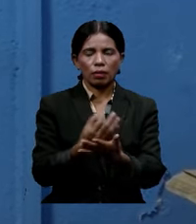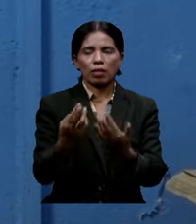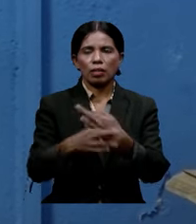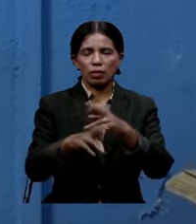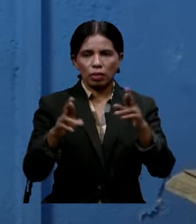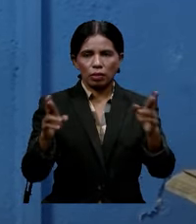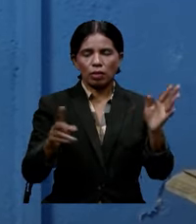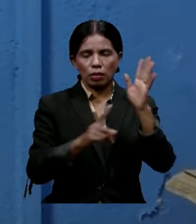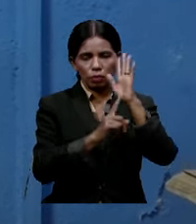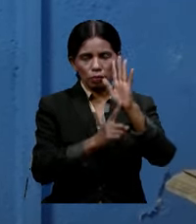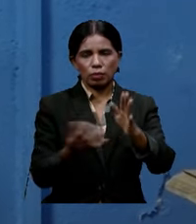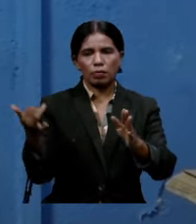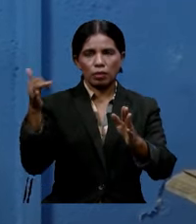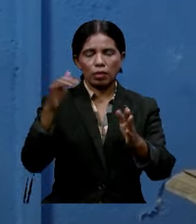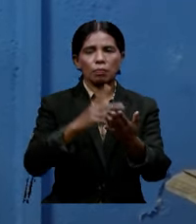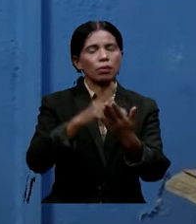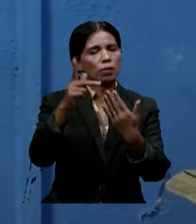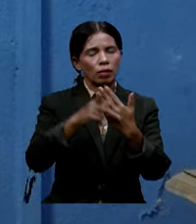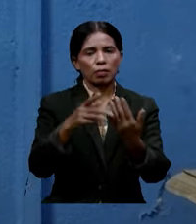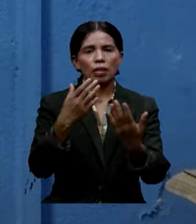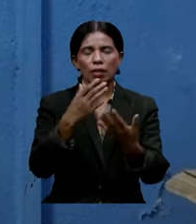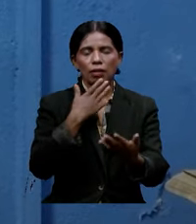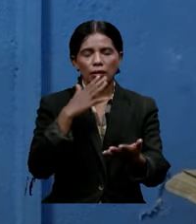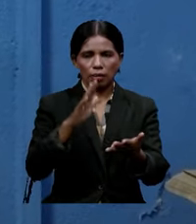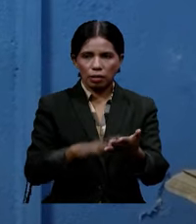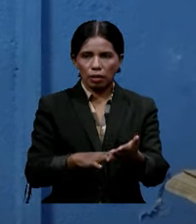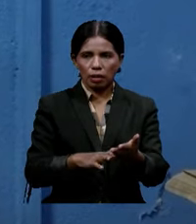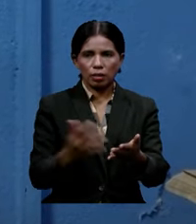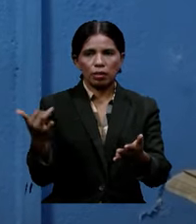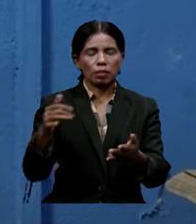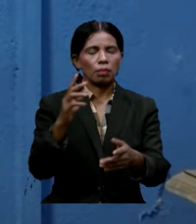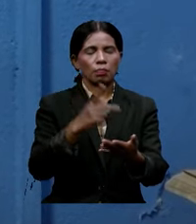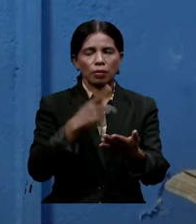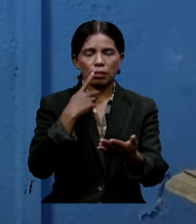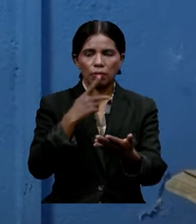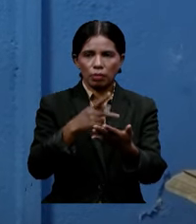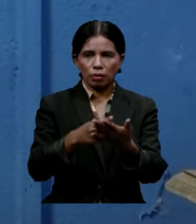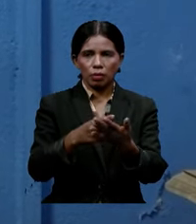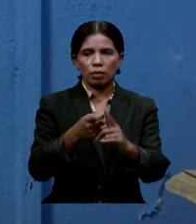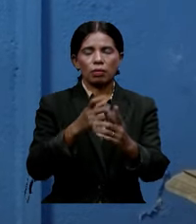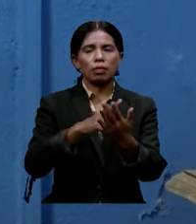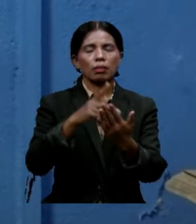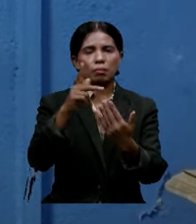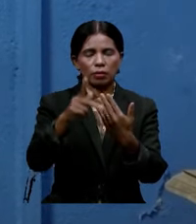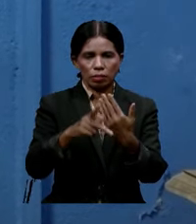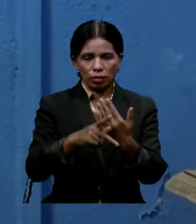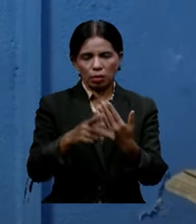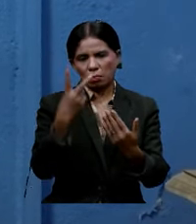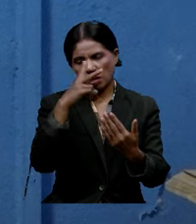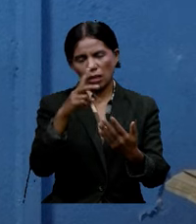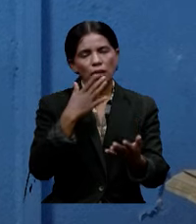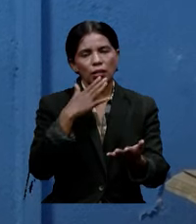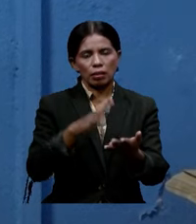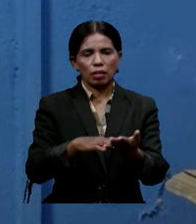avaliação informa para sira gata programa nela dia. Mak fuin sir dan la programa ni komu lius peskiza mare kata programa ni dia kan tama